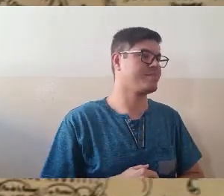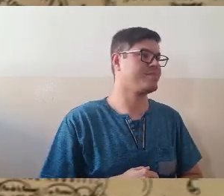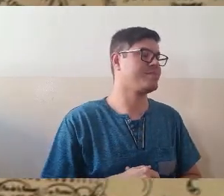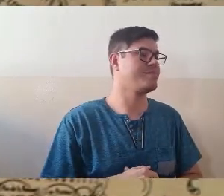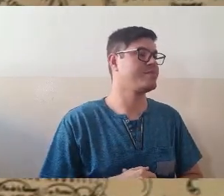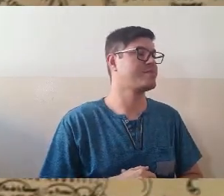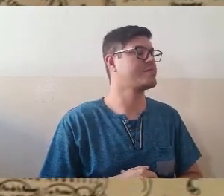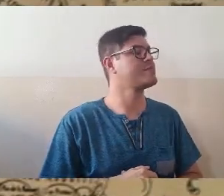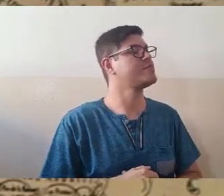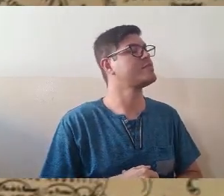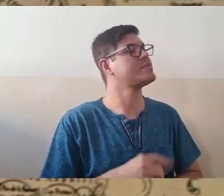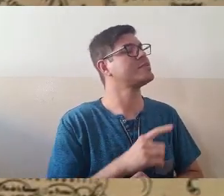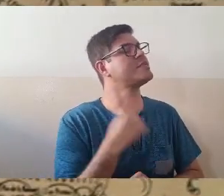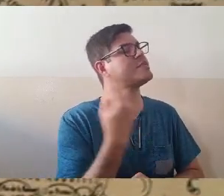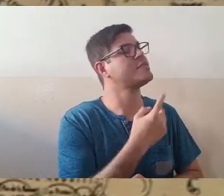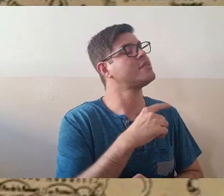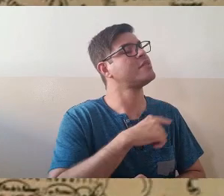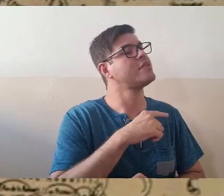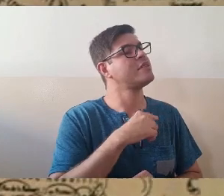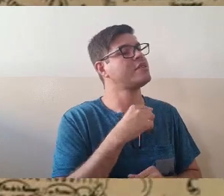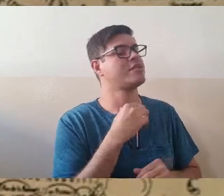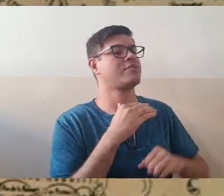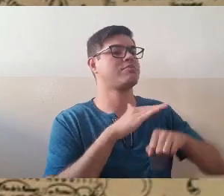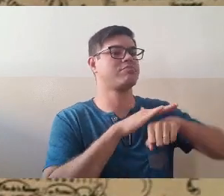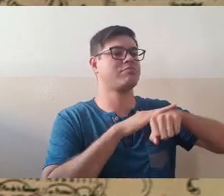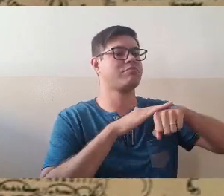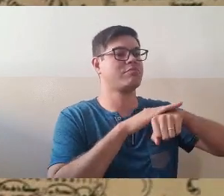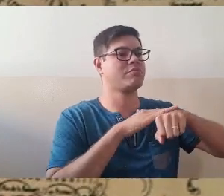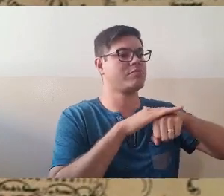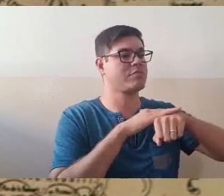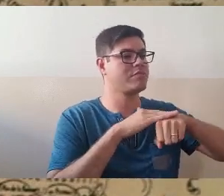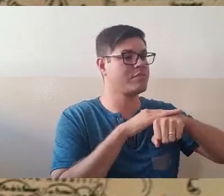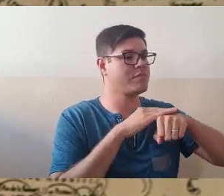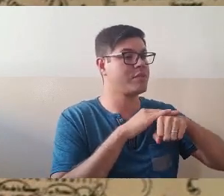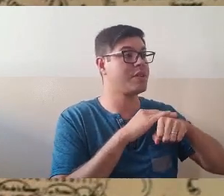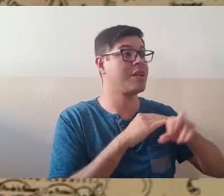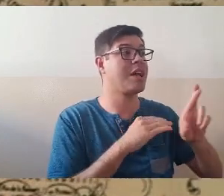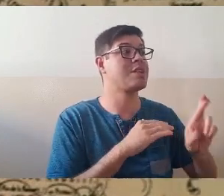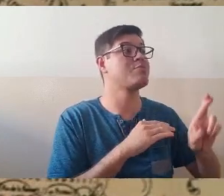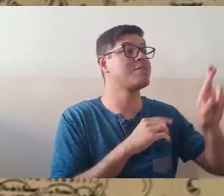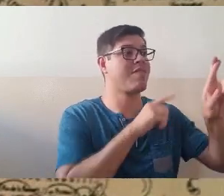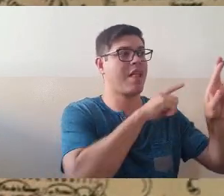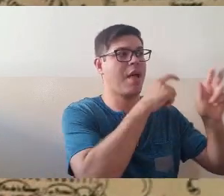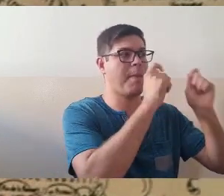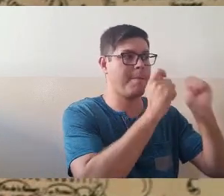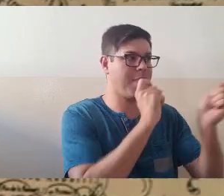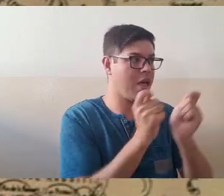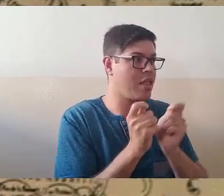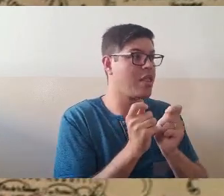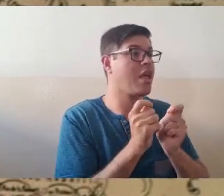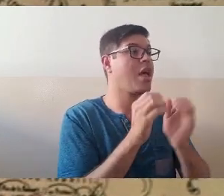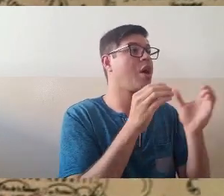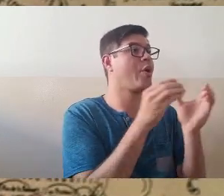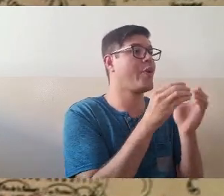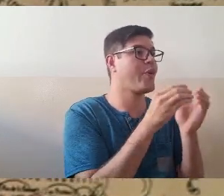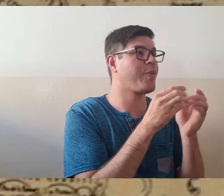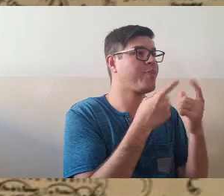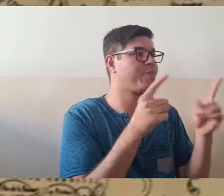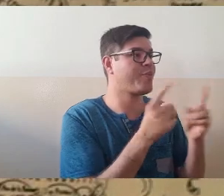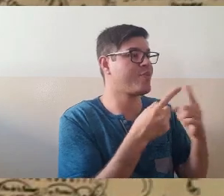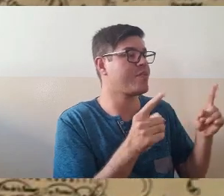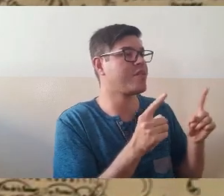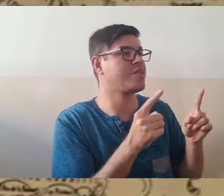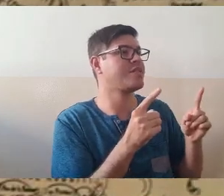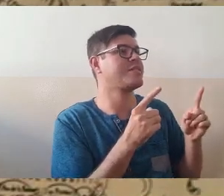Nós fizemos uma conversa com os dirigentes da banda e foi uma construção muito linda. Não foi